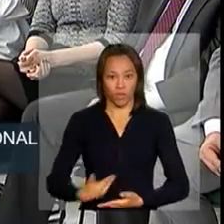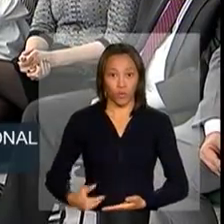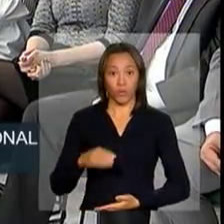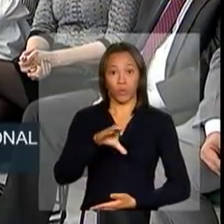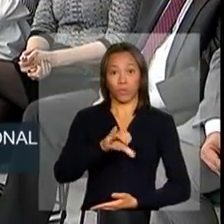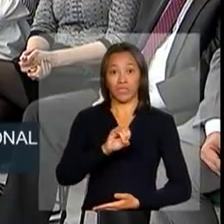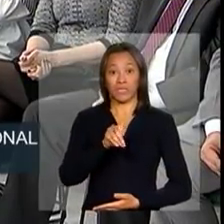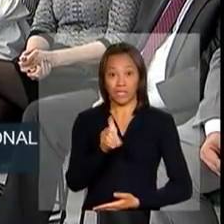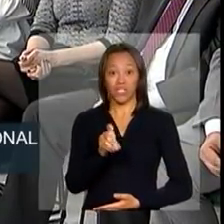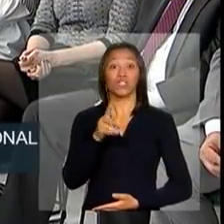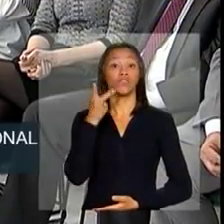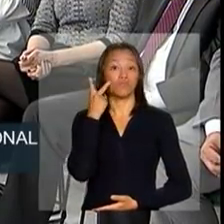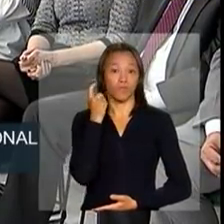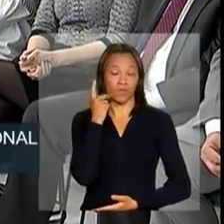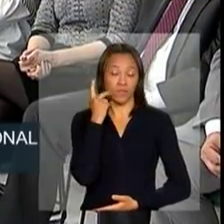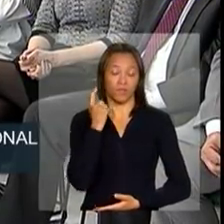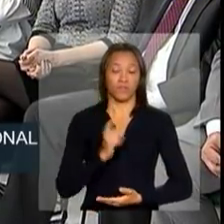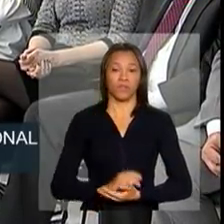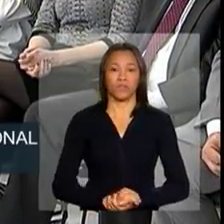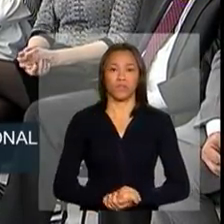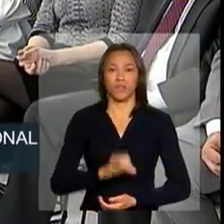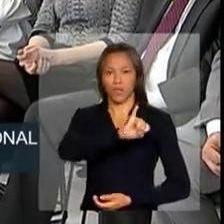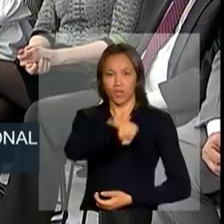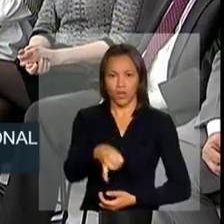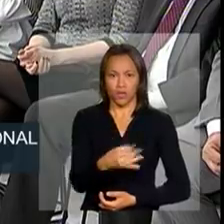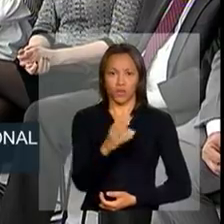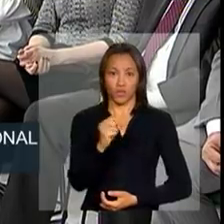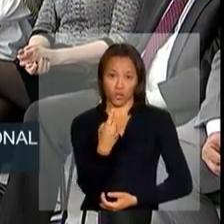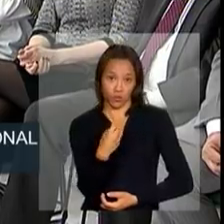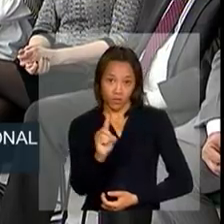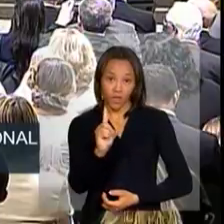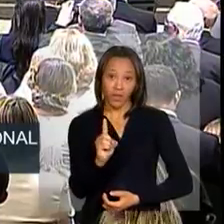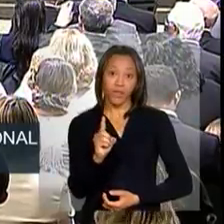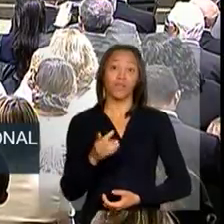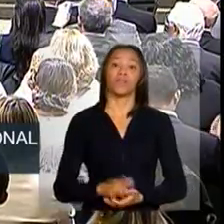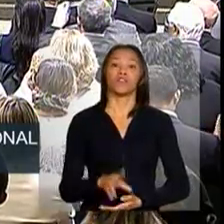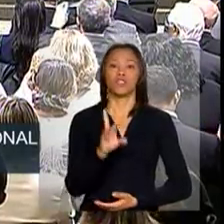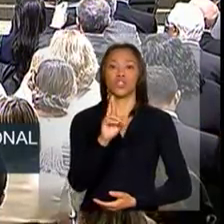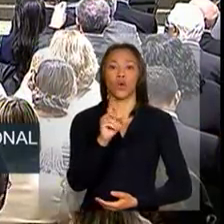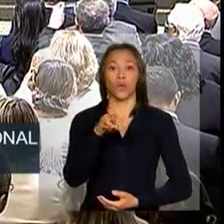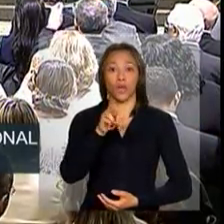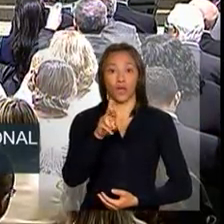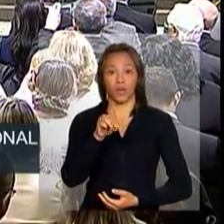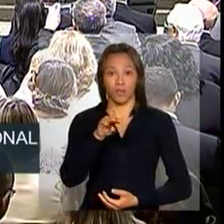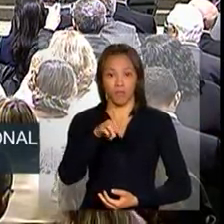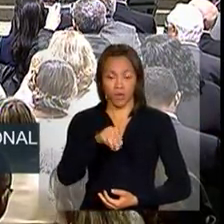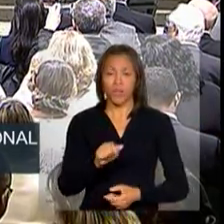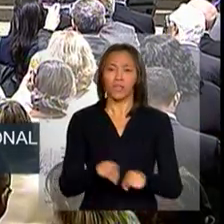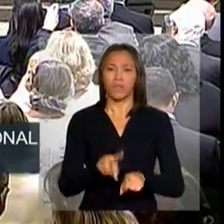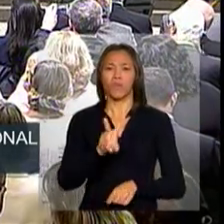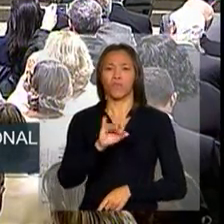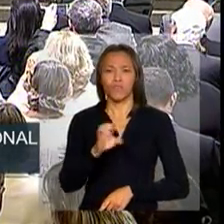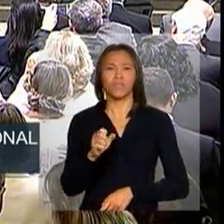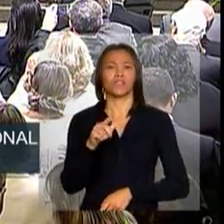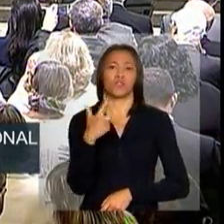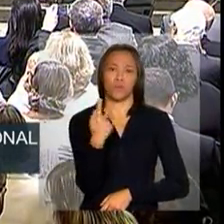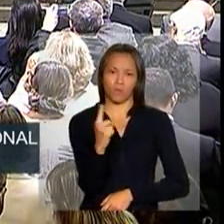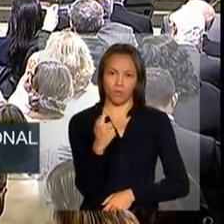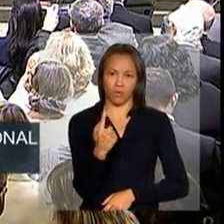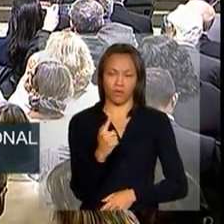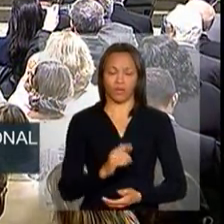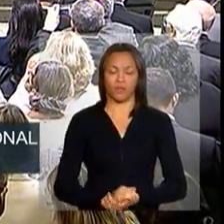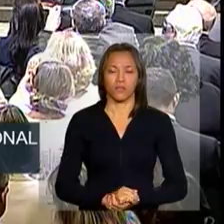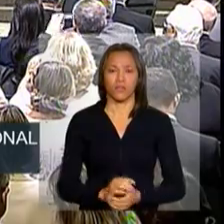Gomes do Ceará, José de Ancieta Júnior de Roraima, o vice-governador de Goiás,